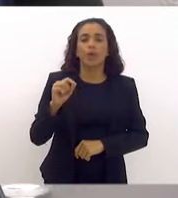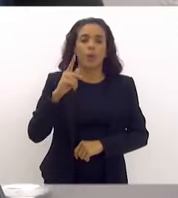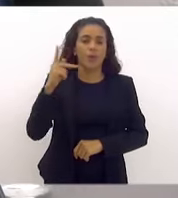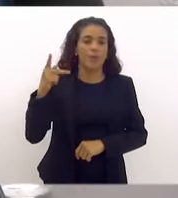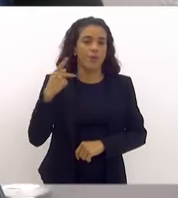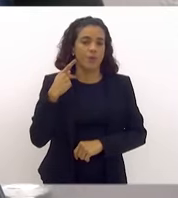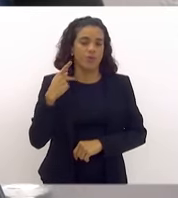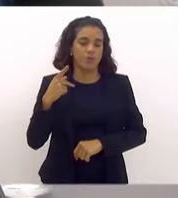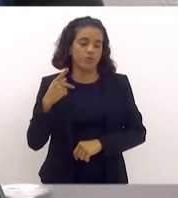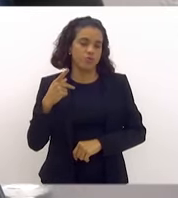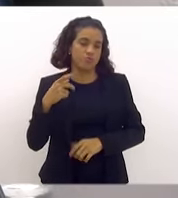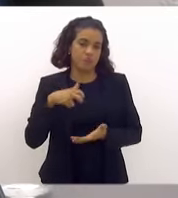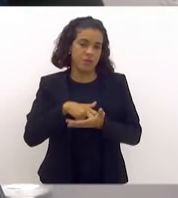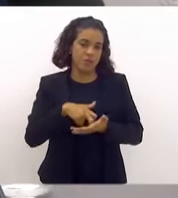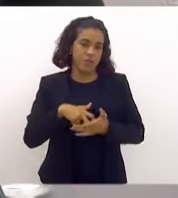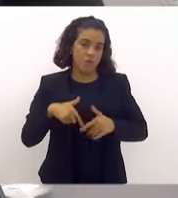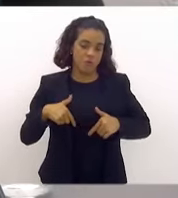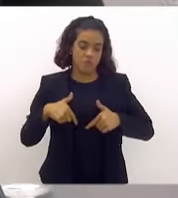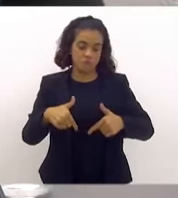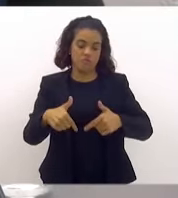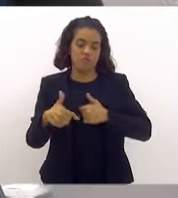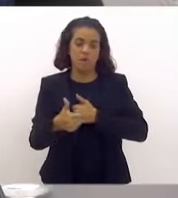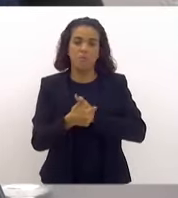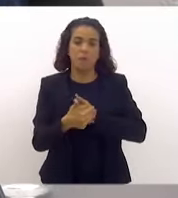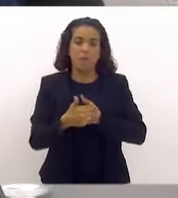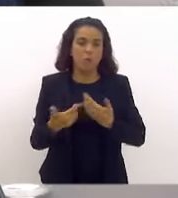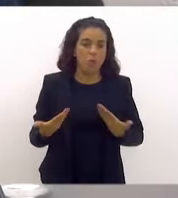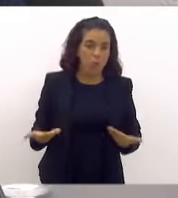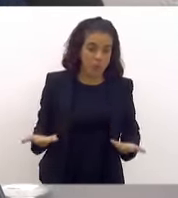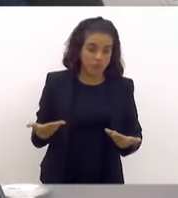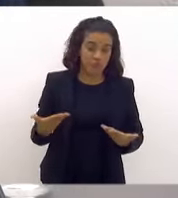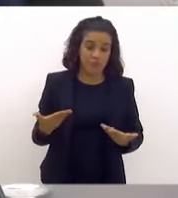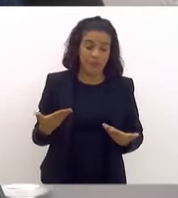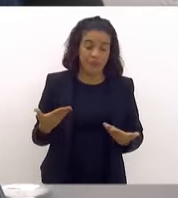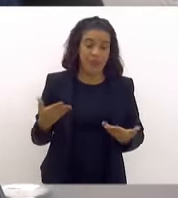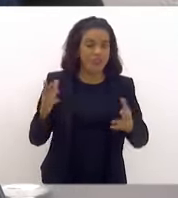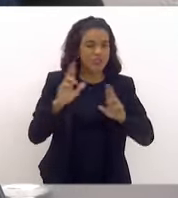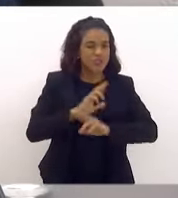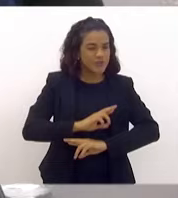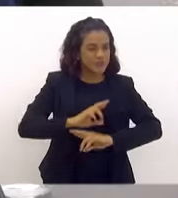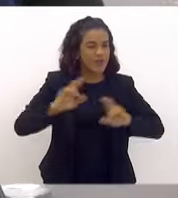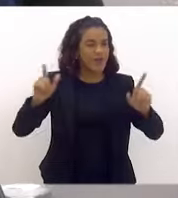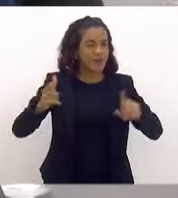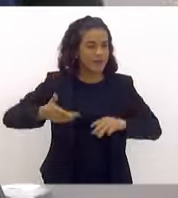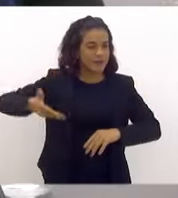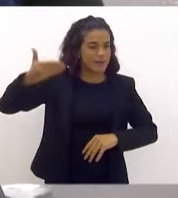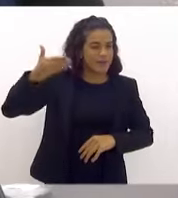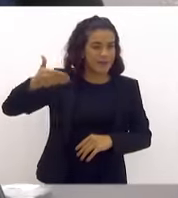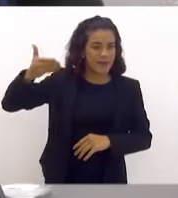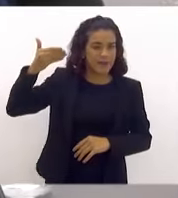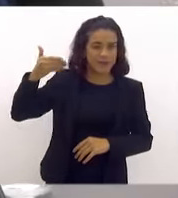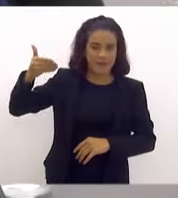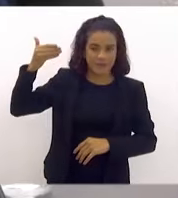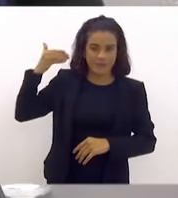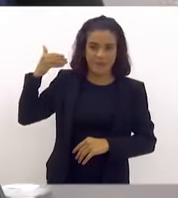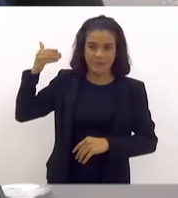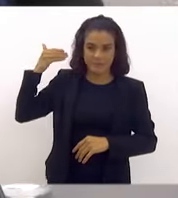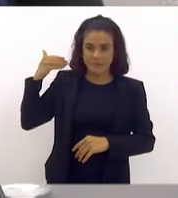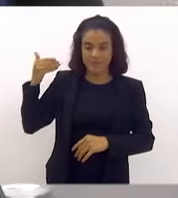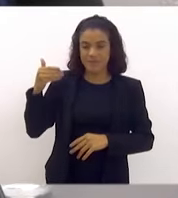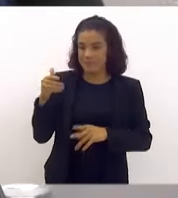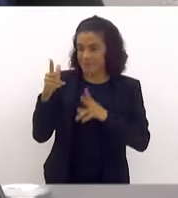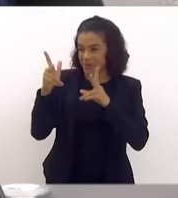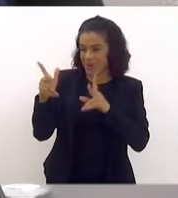faz eh ao contrário do que se dava antes né Eh eu confesso que como dr